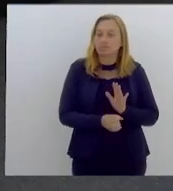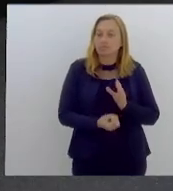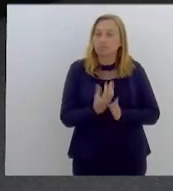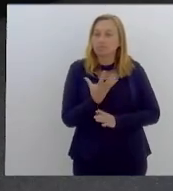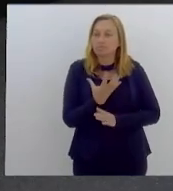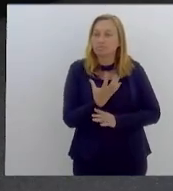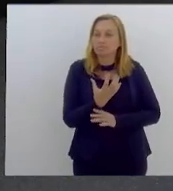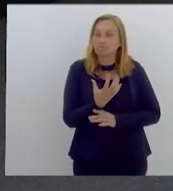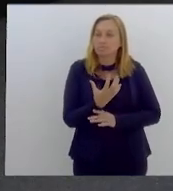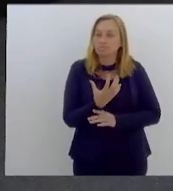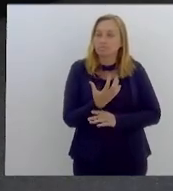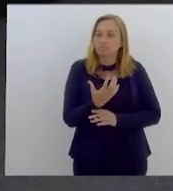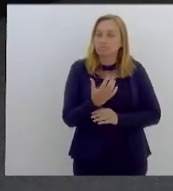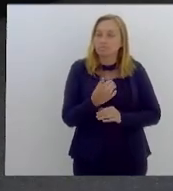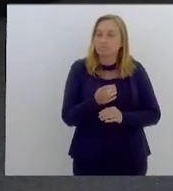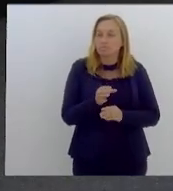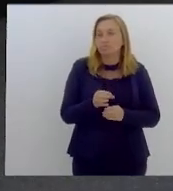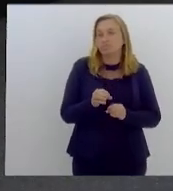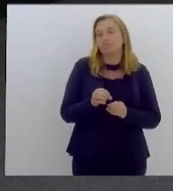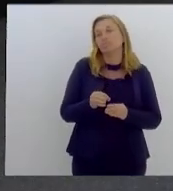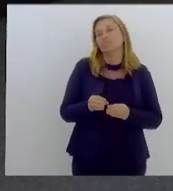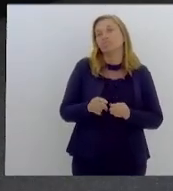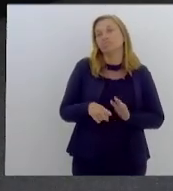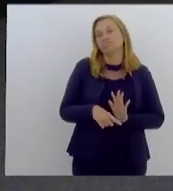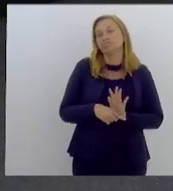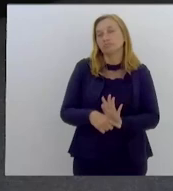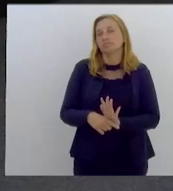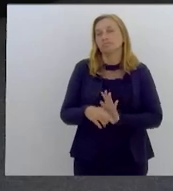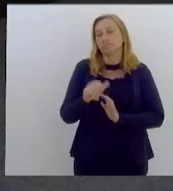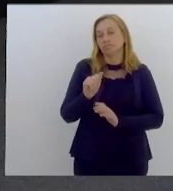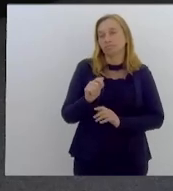construídas com o auxílio da AGRIO,